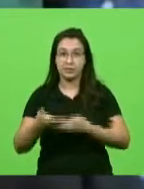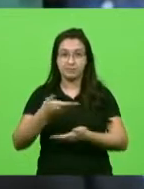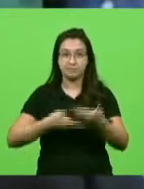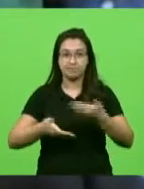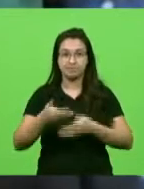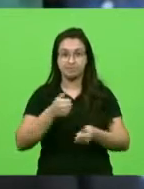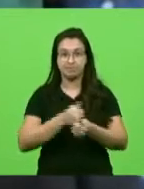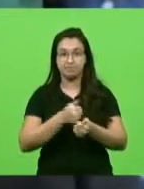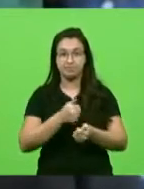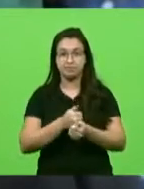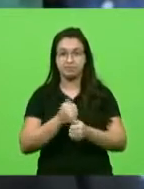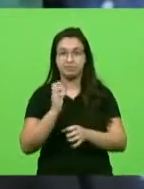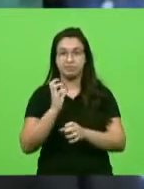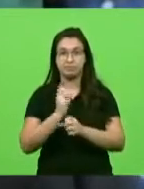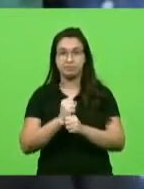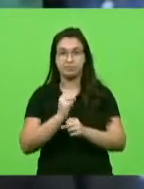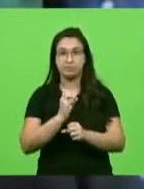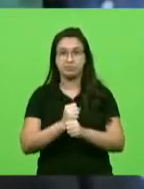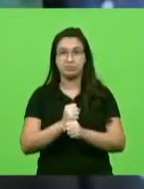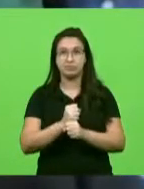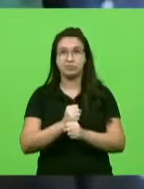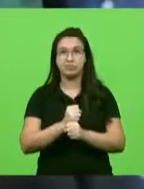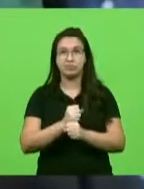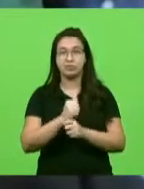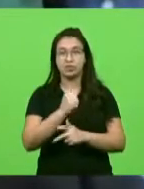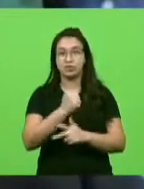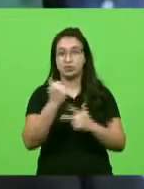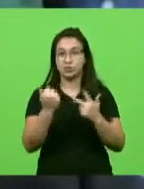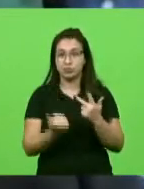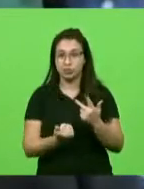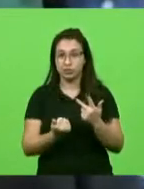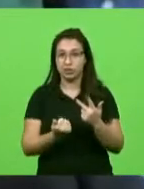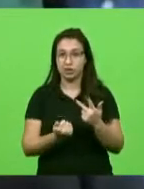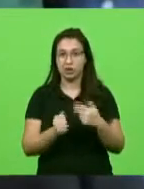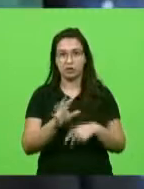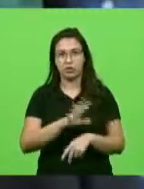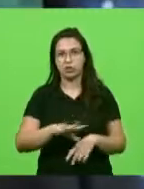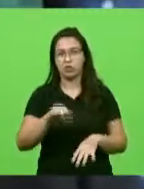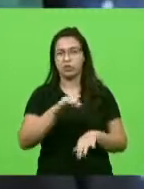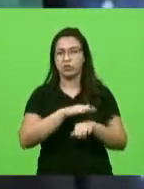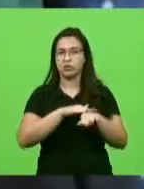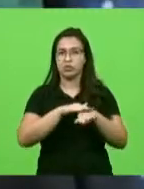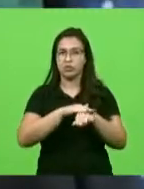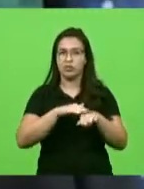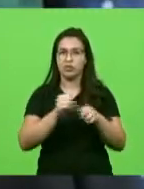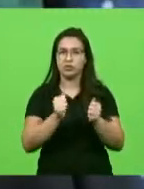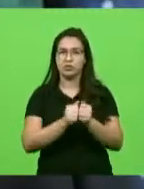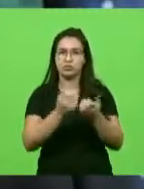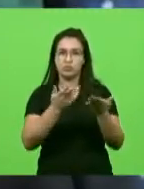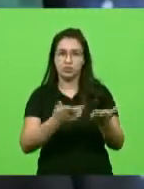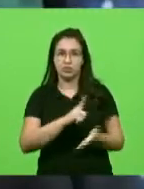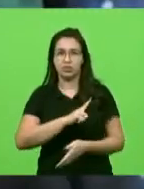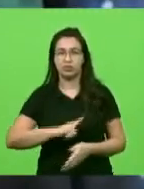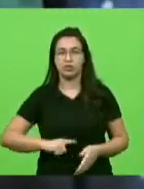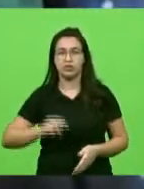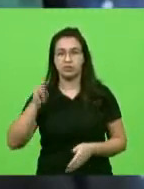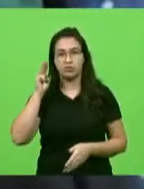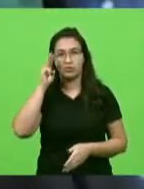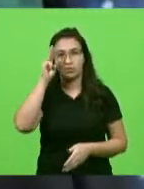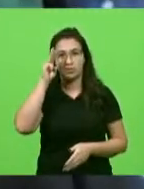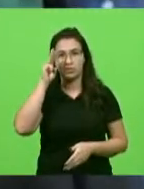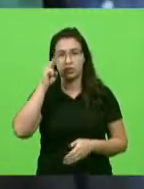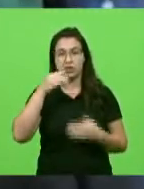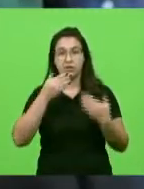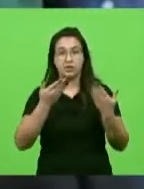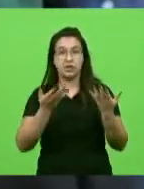com os poderes e órgãos da administração pública, é que se manteve diversas conversas com o senhor Governador do Estado, Carlos Moisés da Silva, para